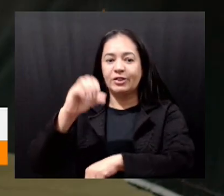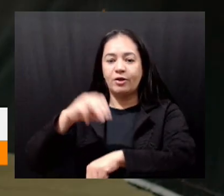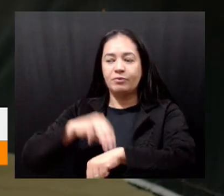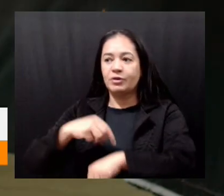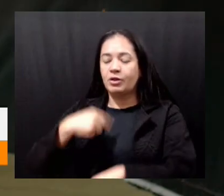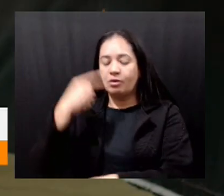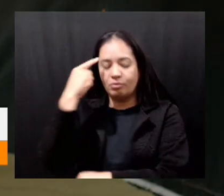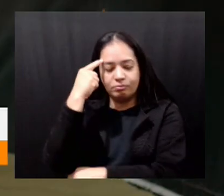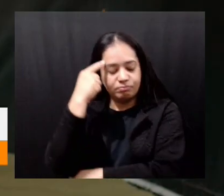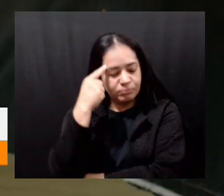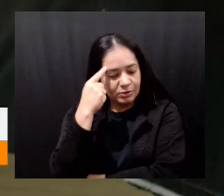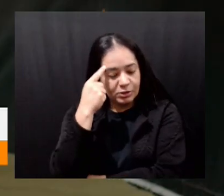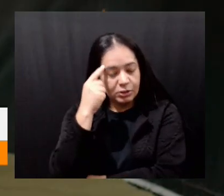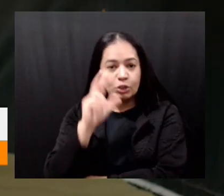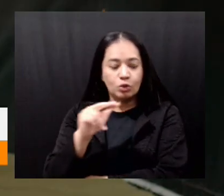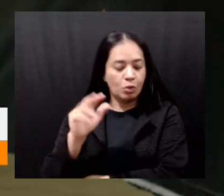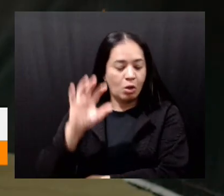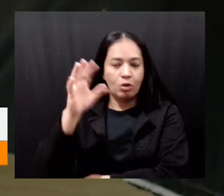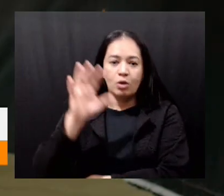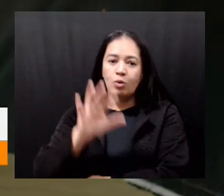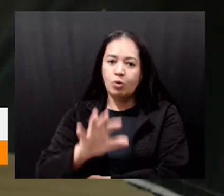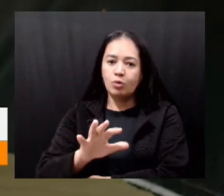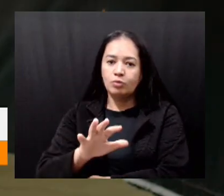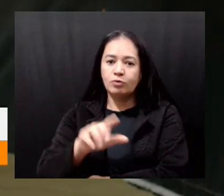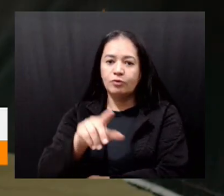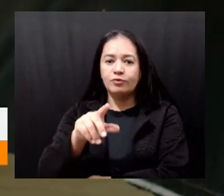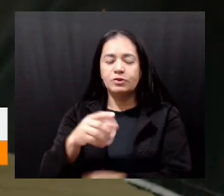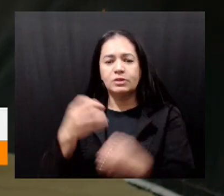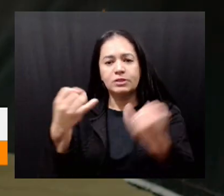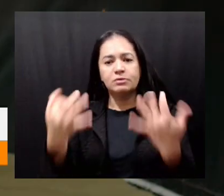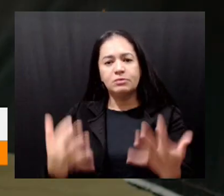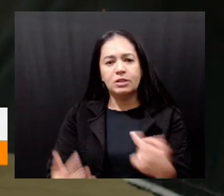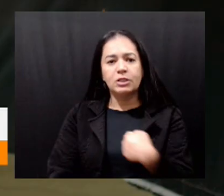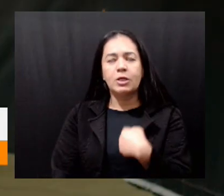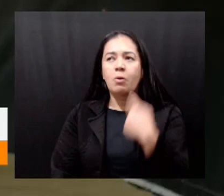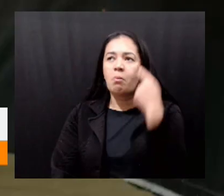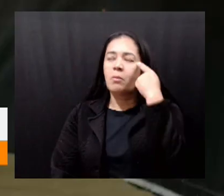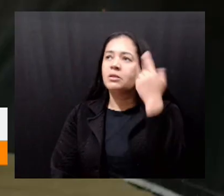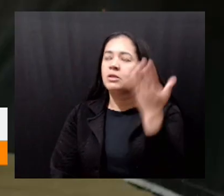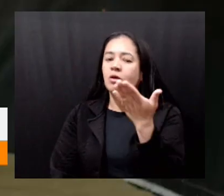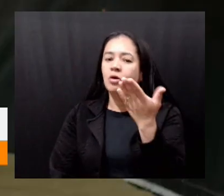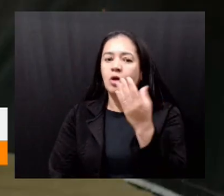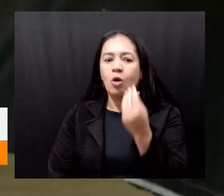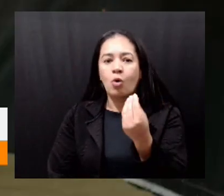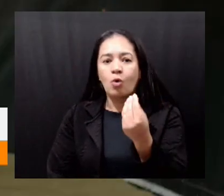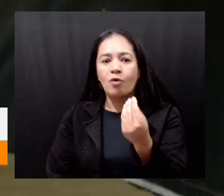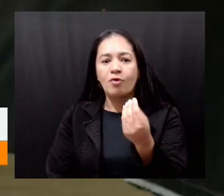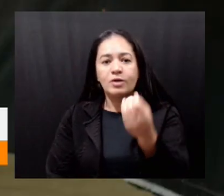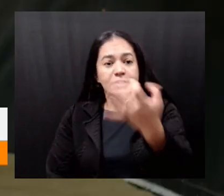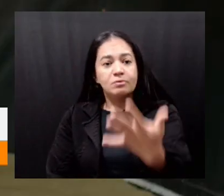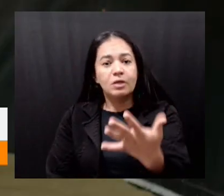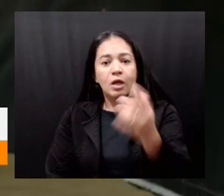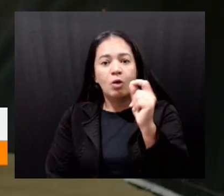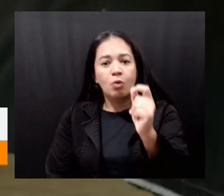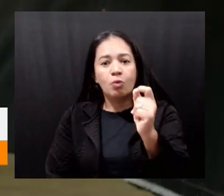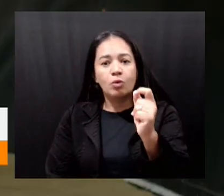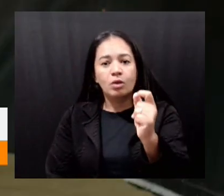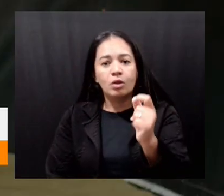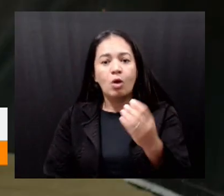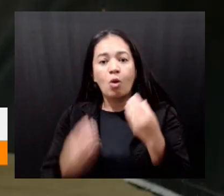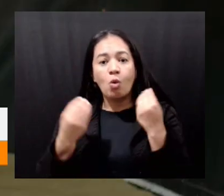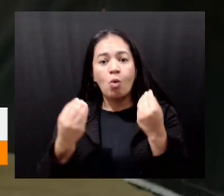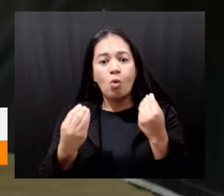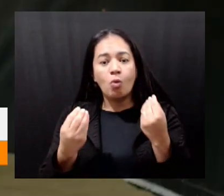situação dessa, e vocês falando, eu pensei agora, falei, gente, mas falar o quê? né, falar como, é por isso que a gente